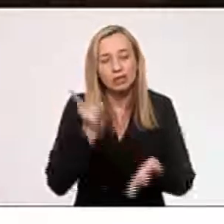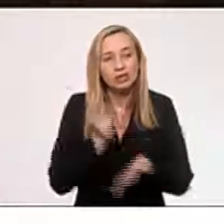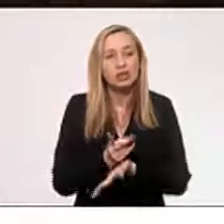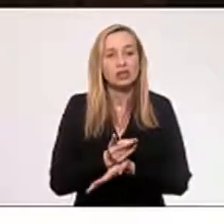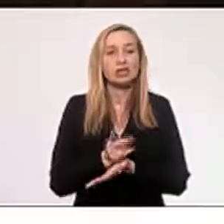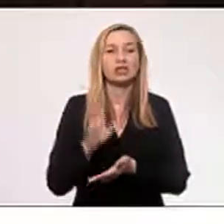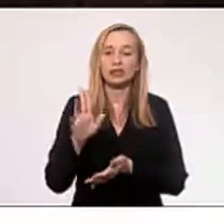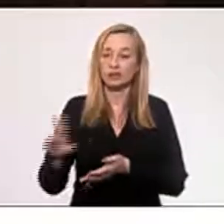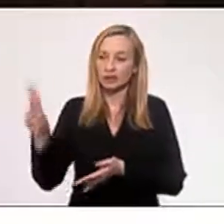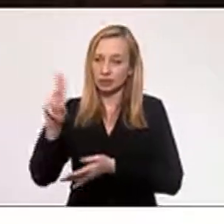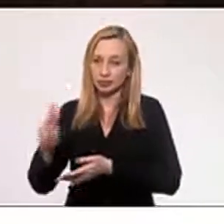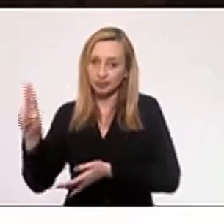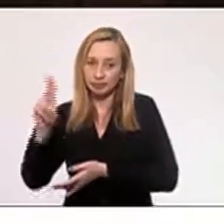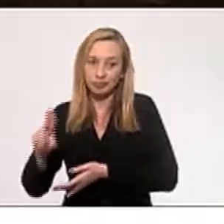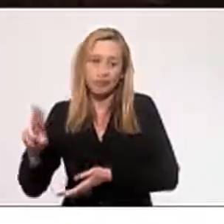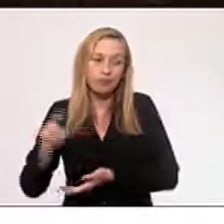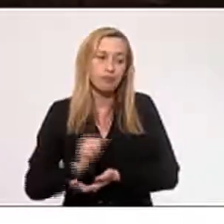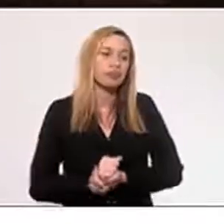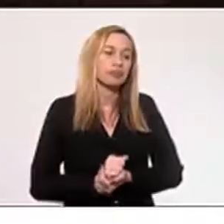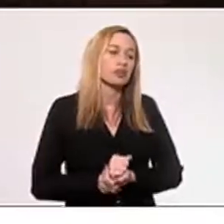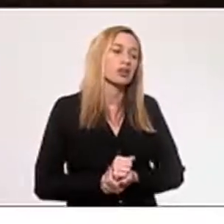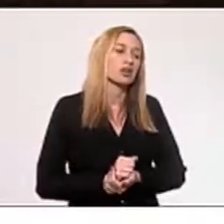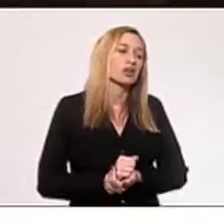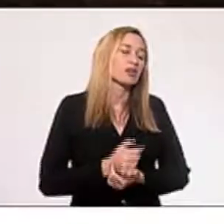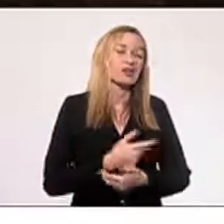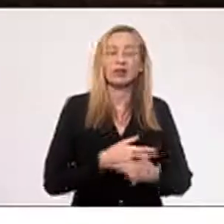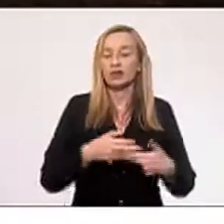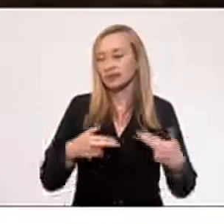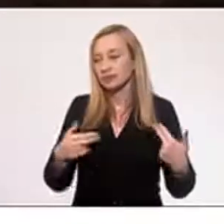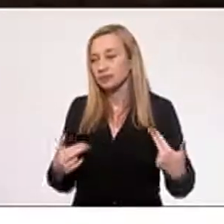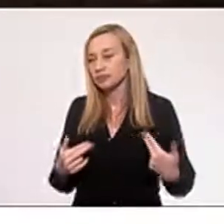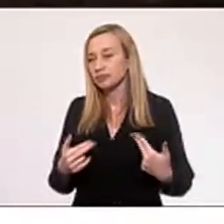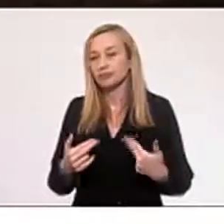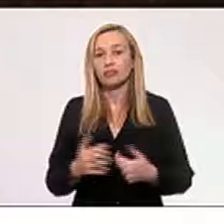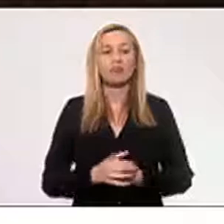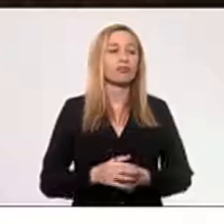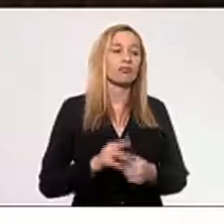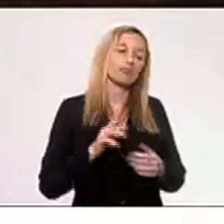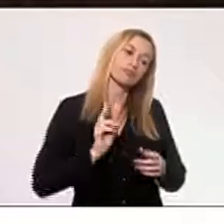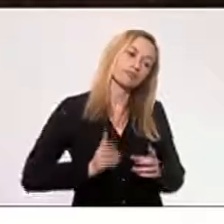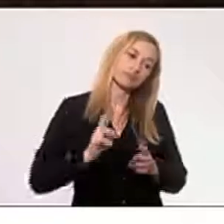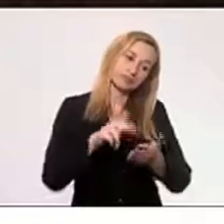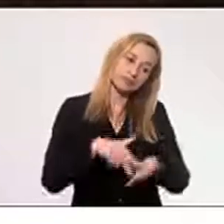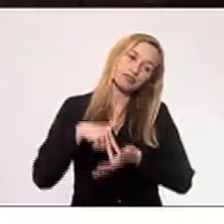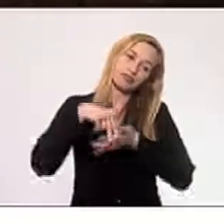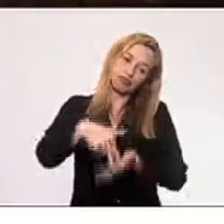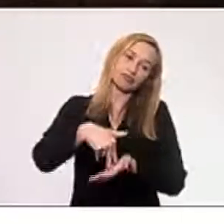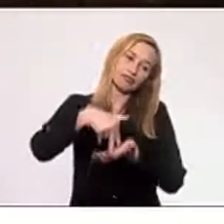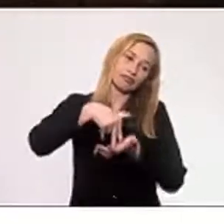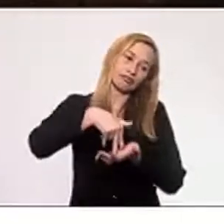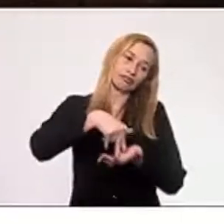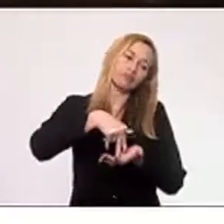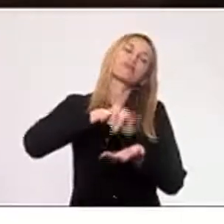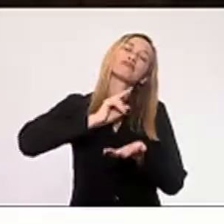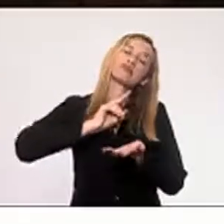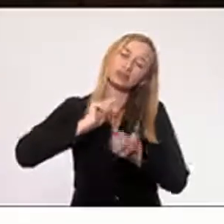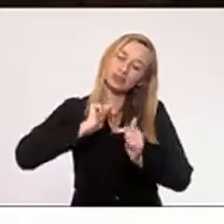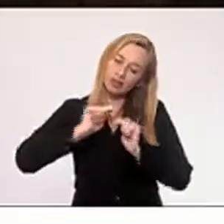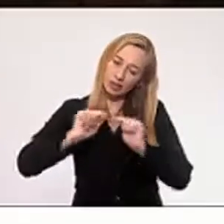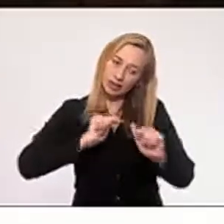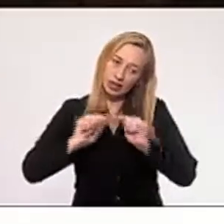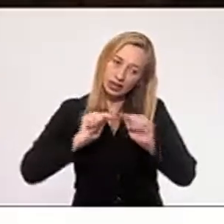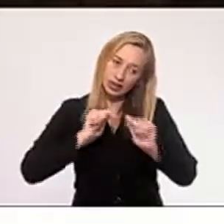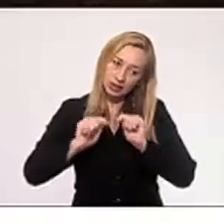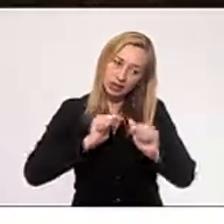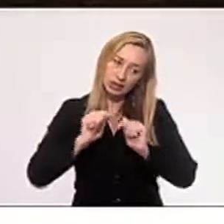essas universidades, aos trancos e barrancos, se mantiveram de pé, se mantiveram trabalhando,